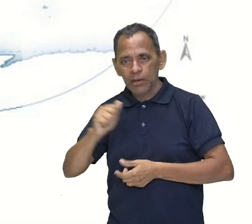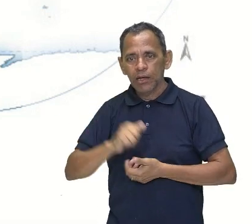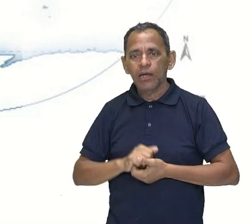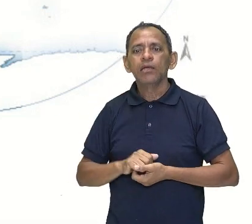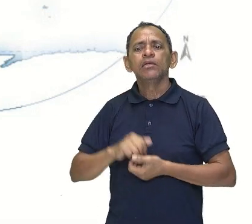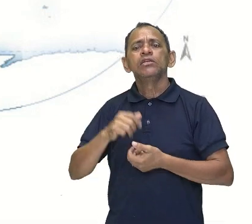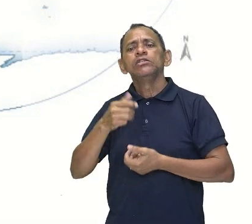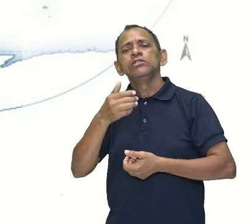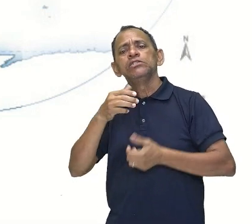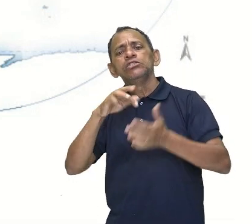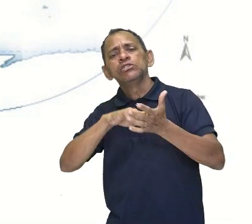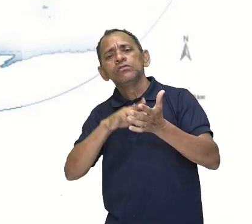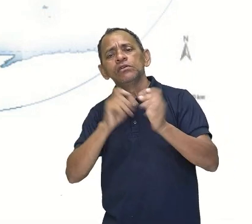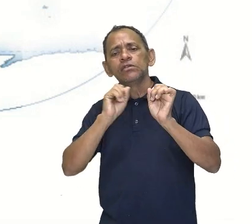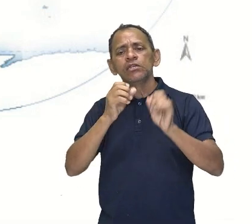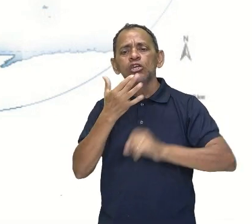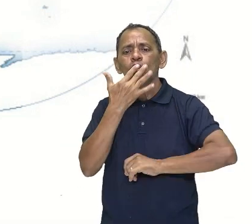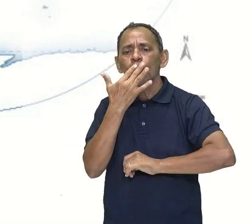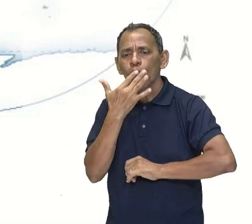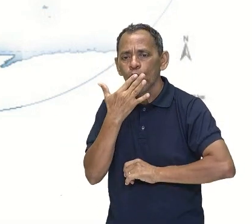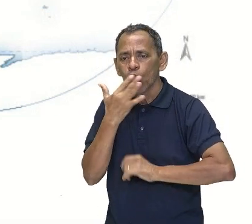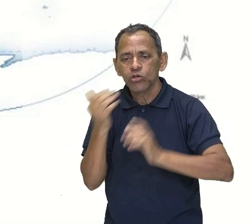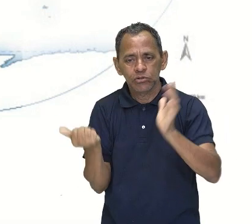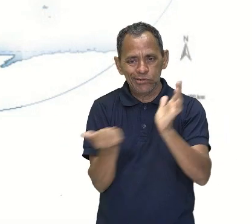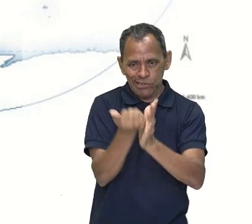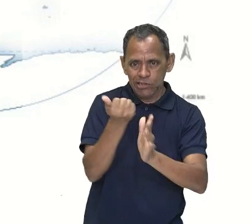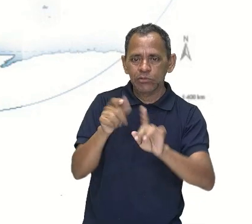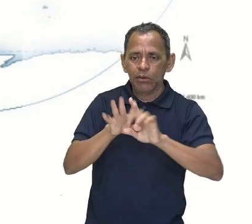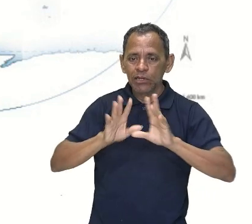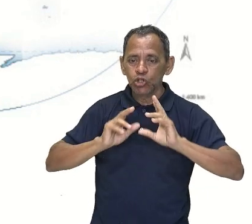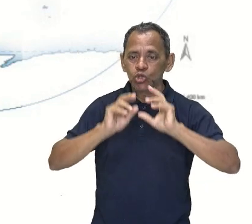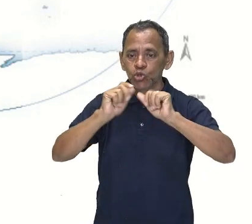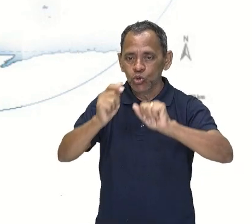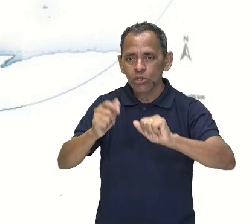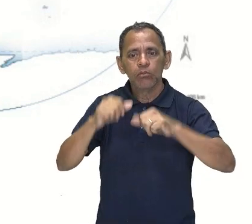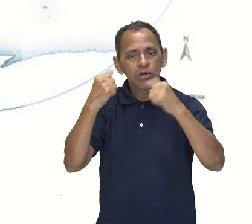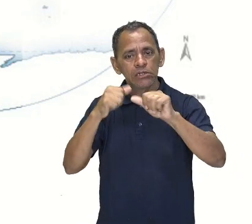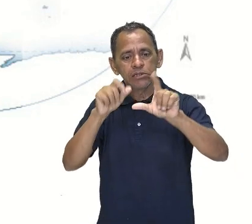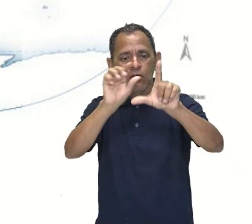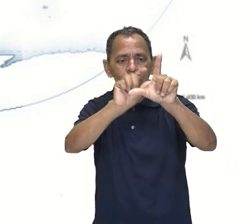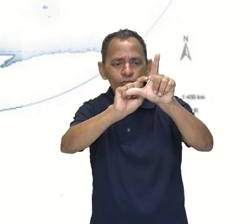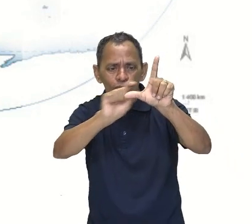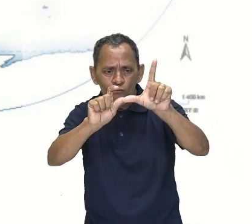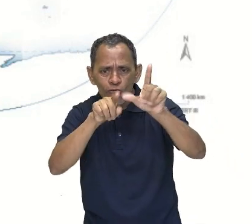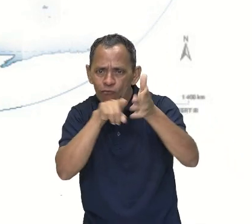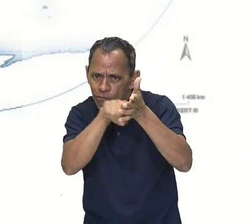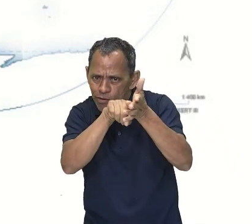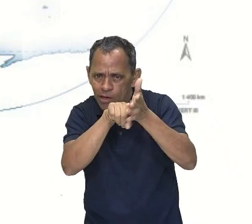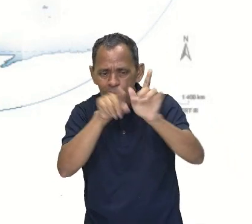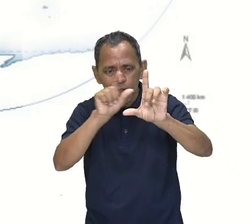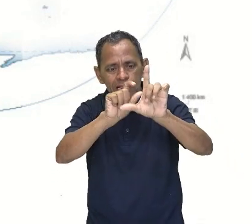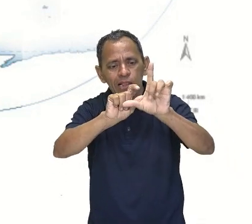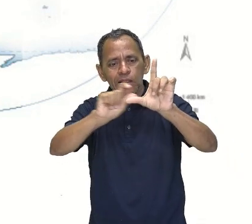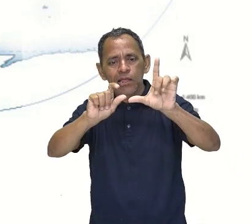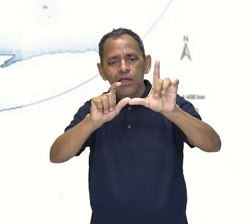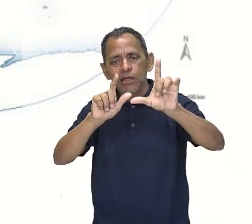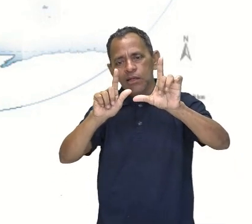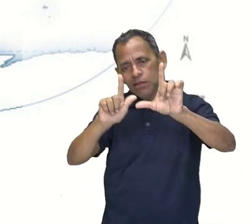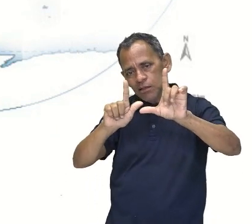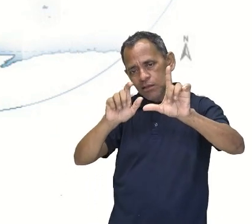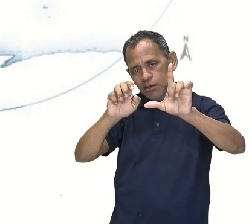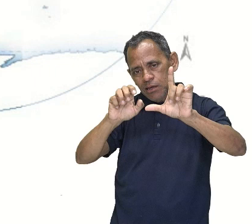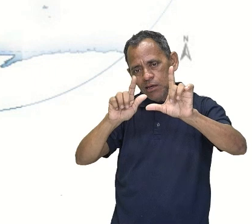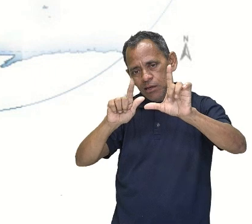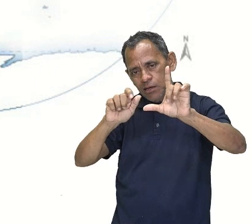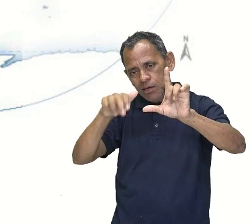cores, toda a simbologia do mapa, você tem que vir aqui na legenda. Esses símbolos, eles podem ser as cores, como é o caso